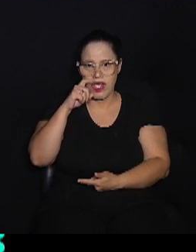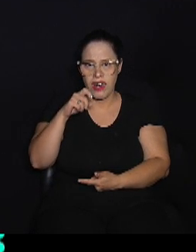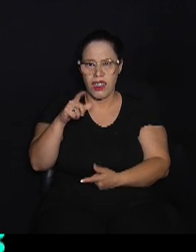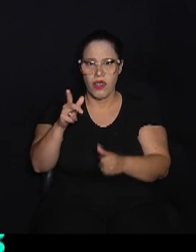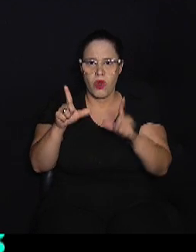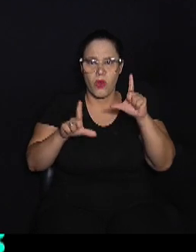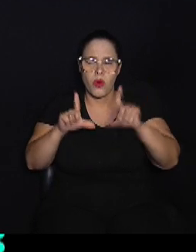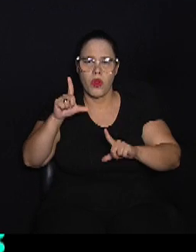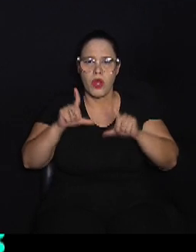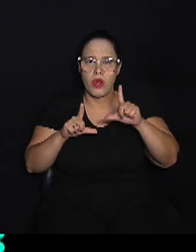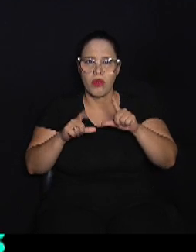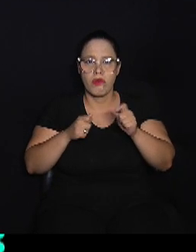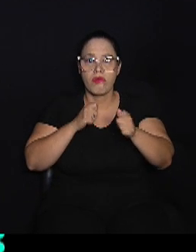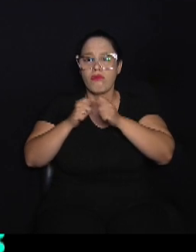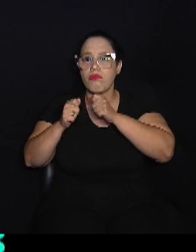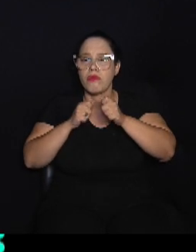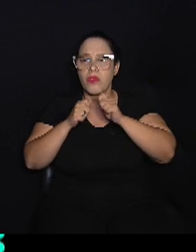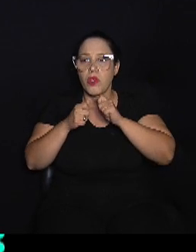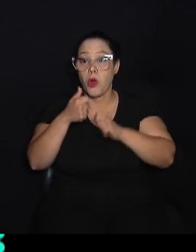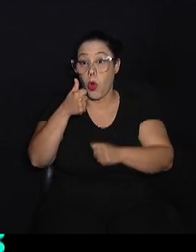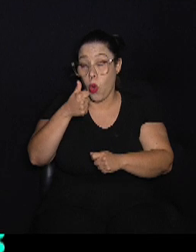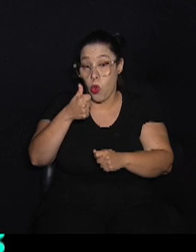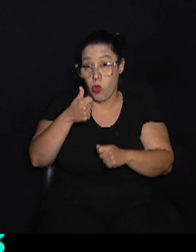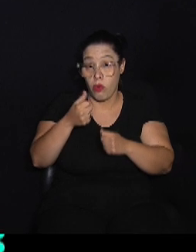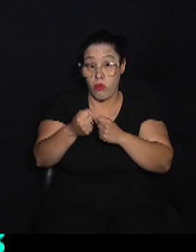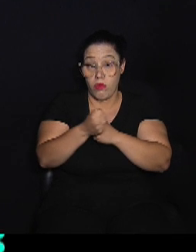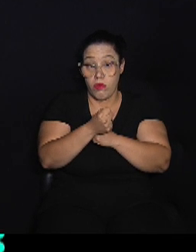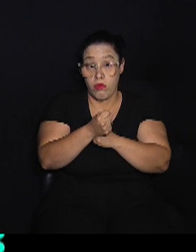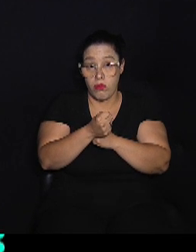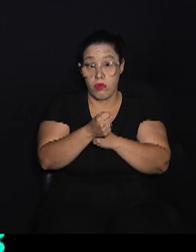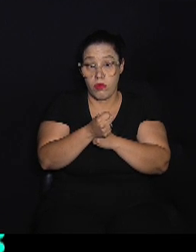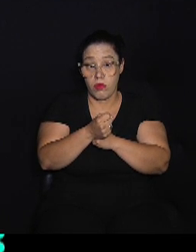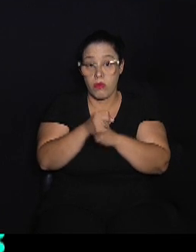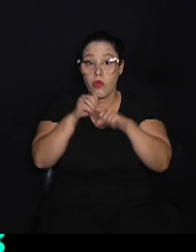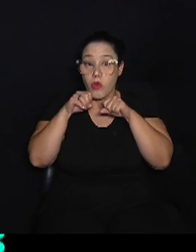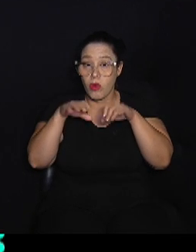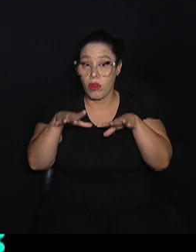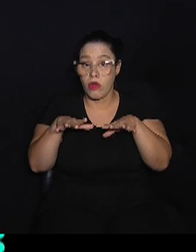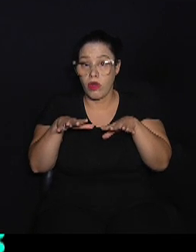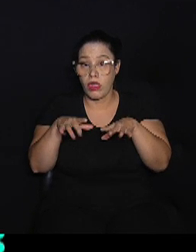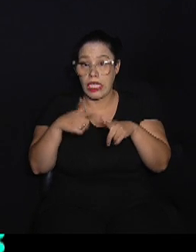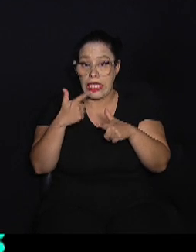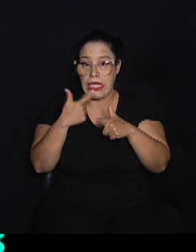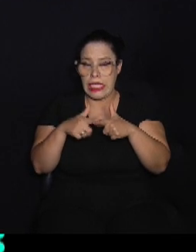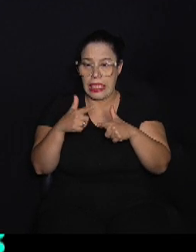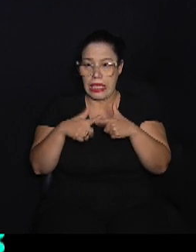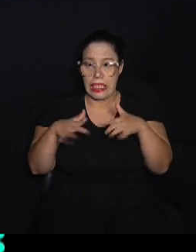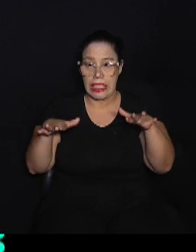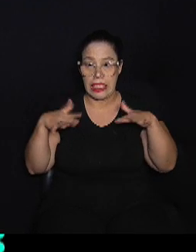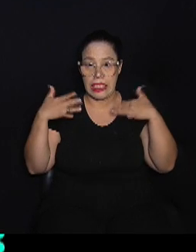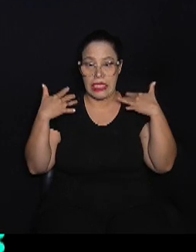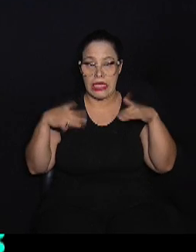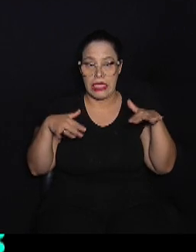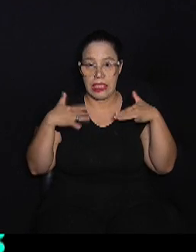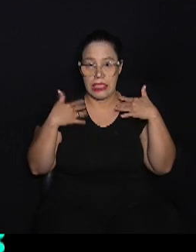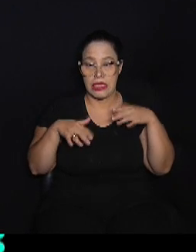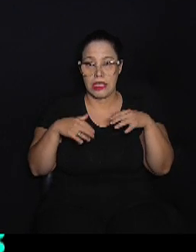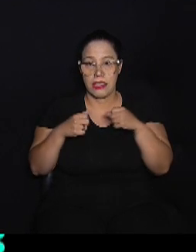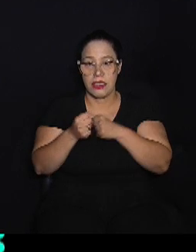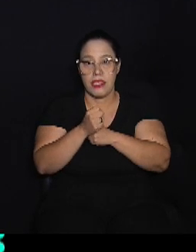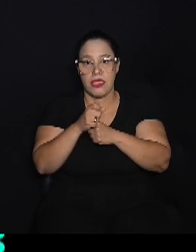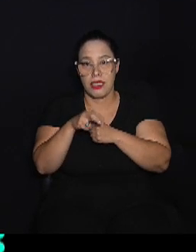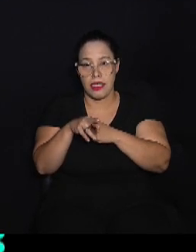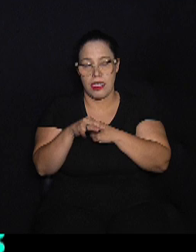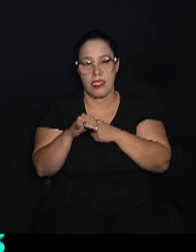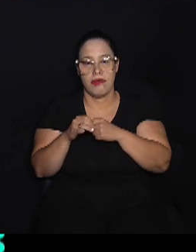TV entrevista um dos prisioneiros e suas declarações têm consequências inesperadas. Prisão nos Andes